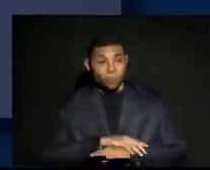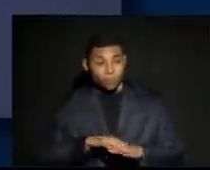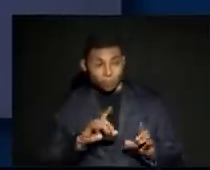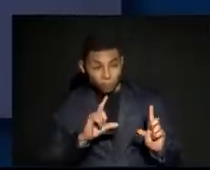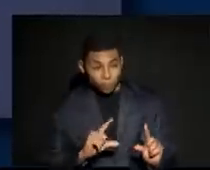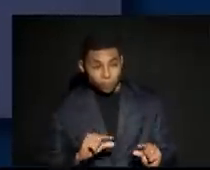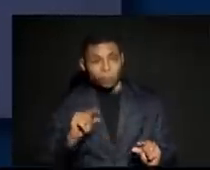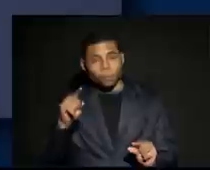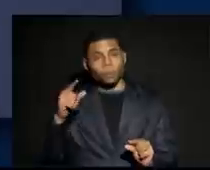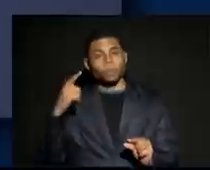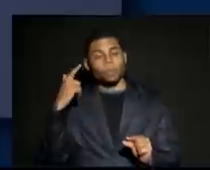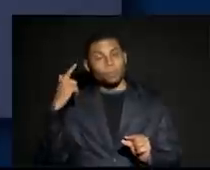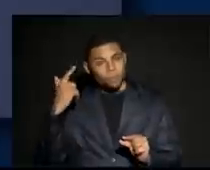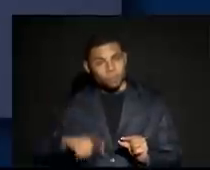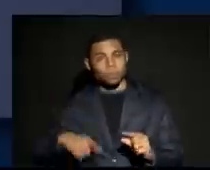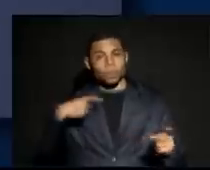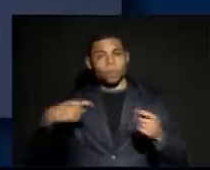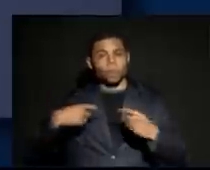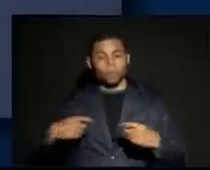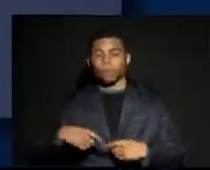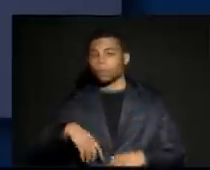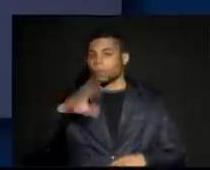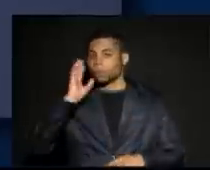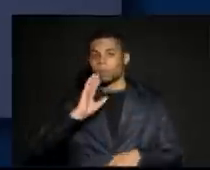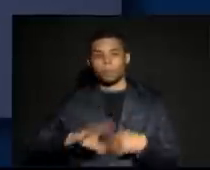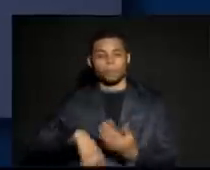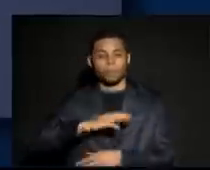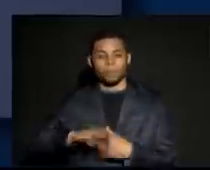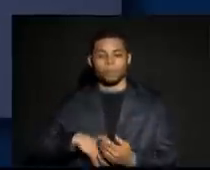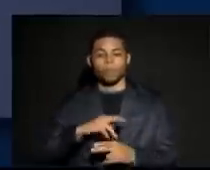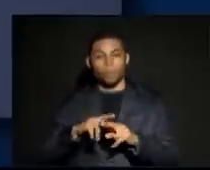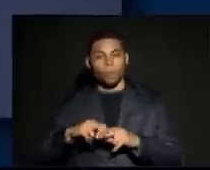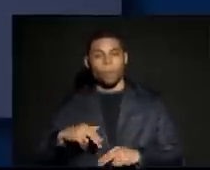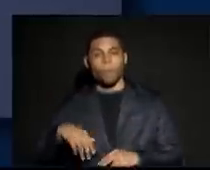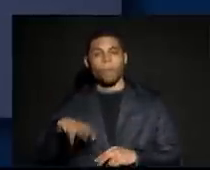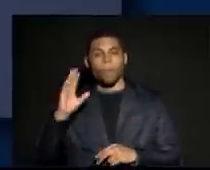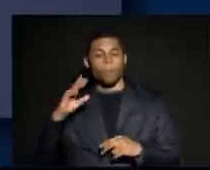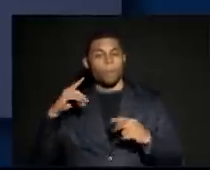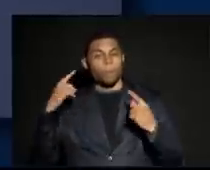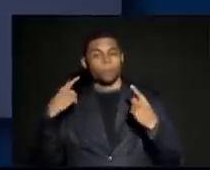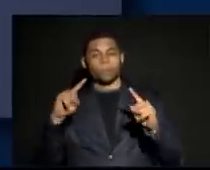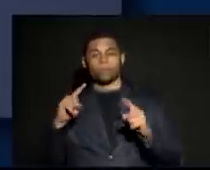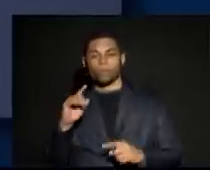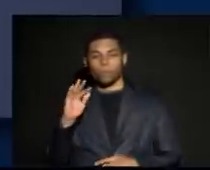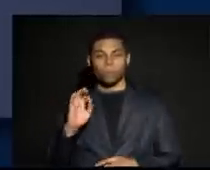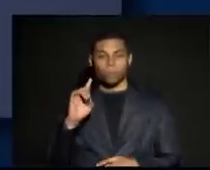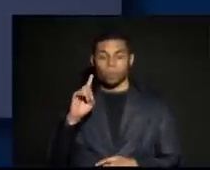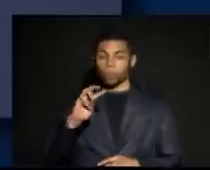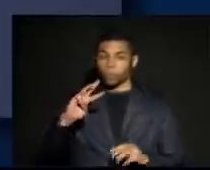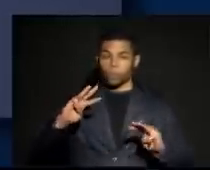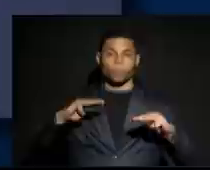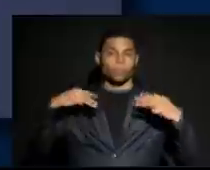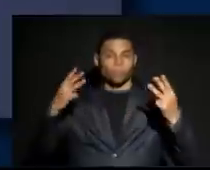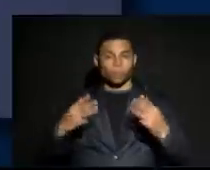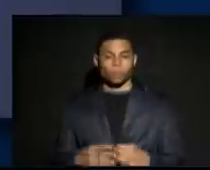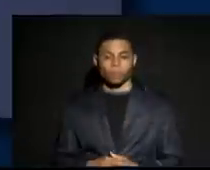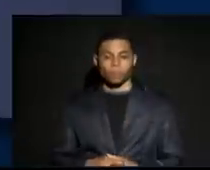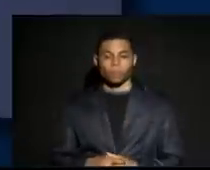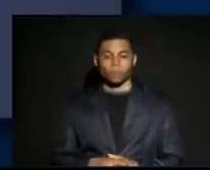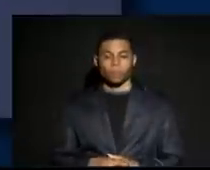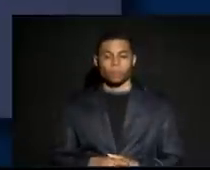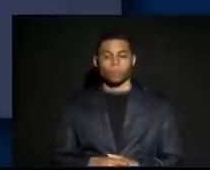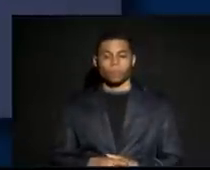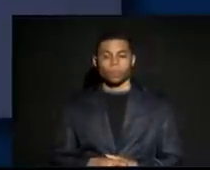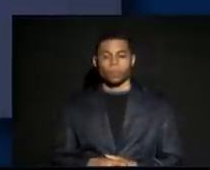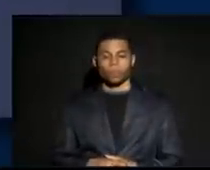ajudou ainda mais a desorganizar as cadeias produtivas Então esse esse desafio vamos dizer do fé desse triplicou e a gente